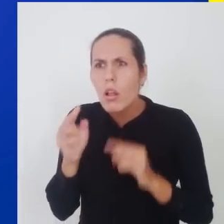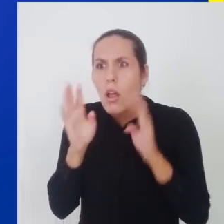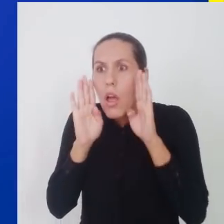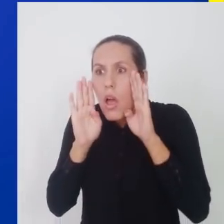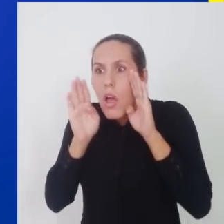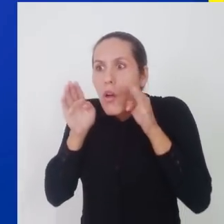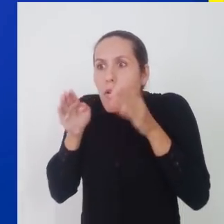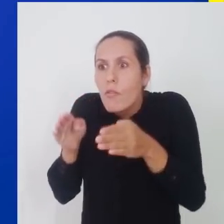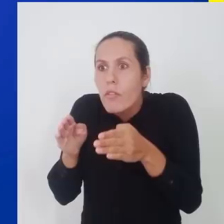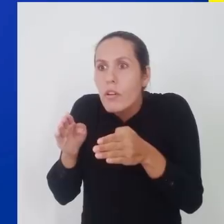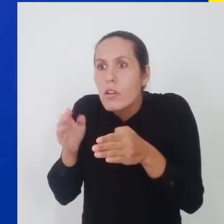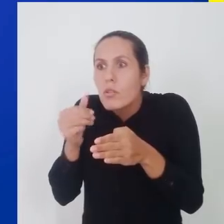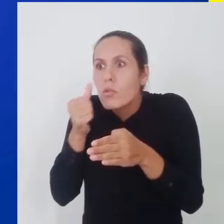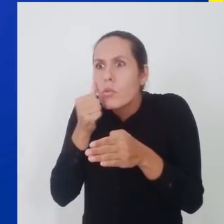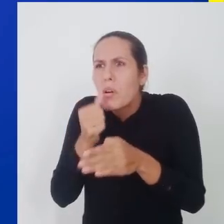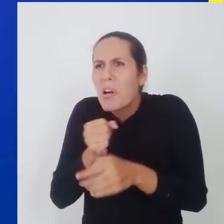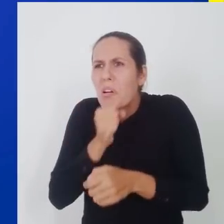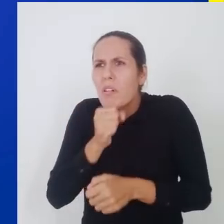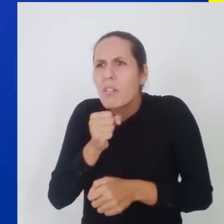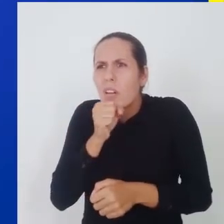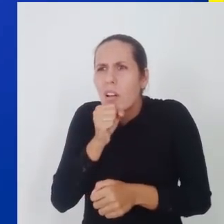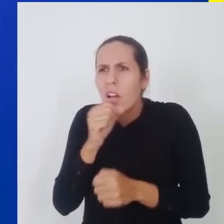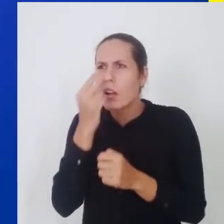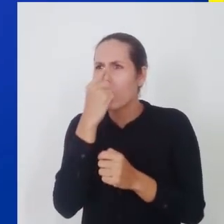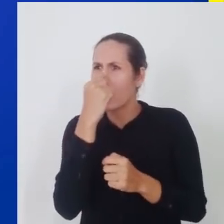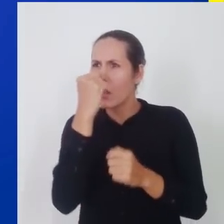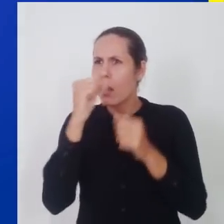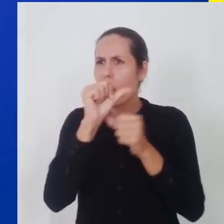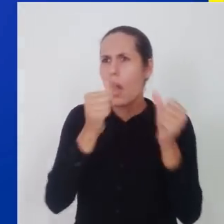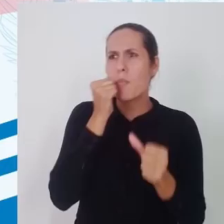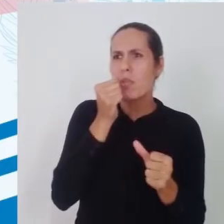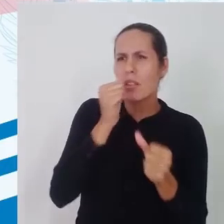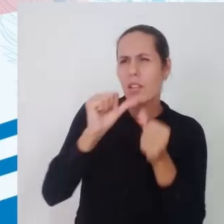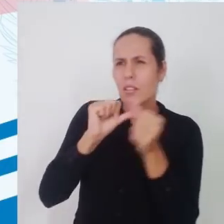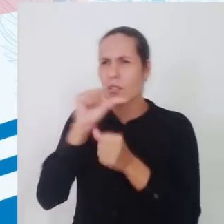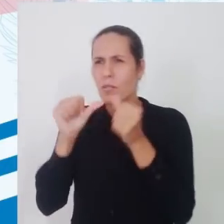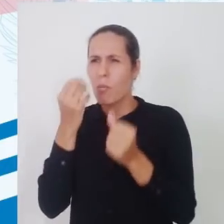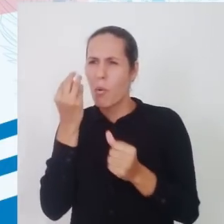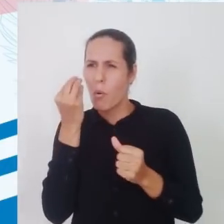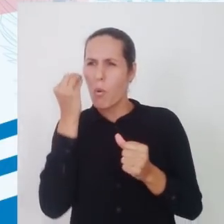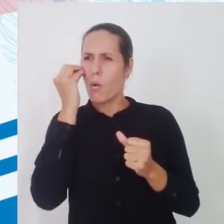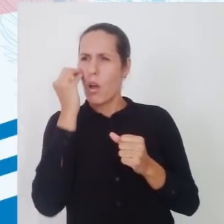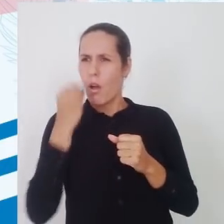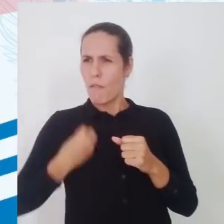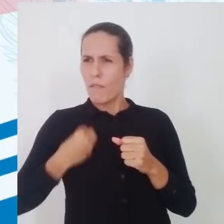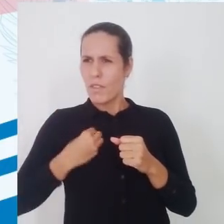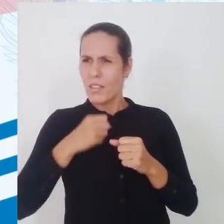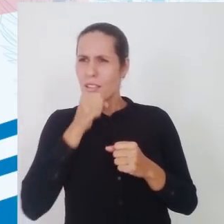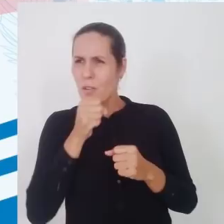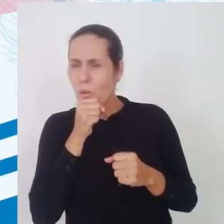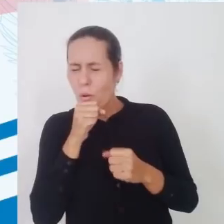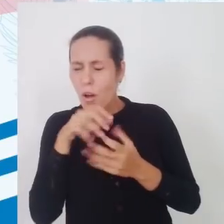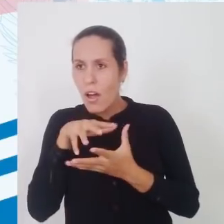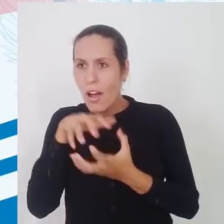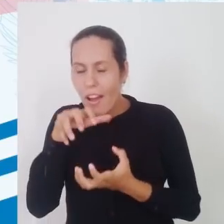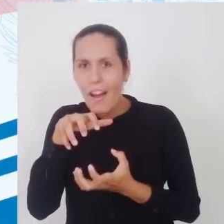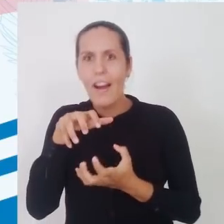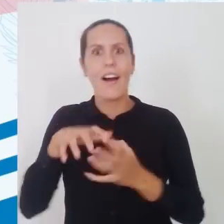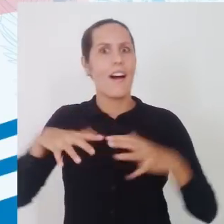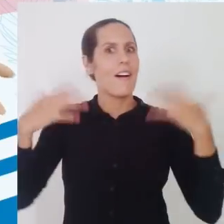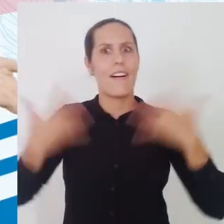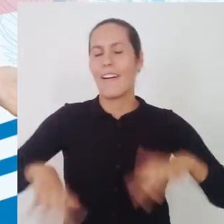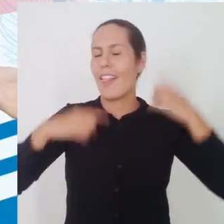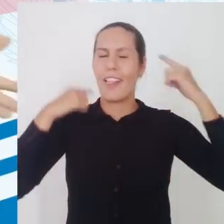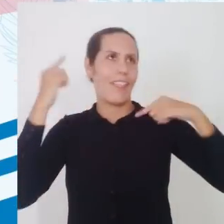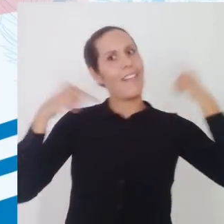menina virou a verruga do rosto da senhora mais idosa. Uma loucura! Pois é, a gente